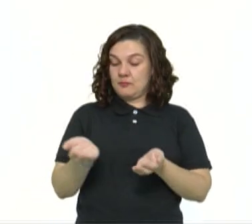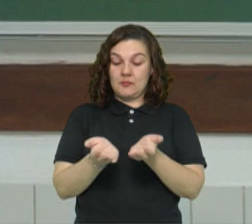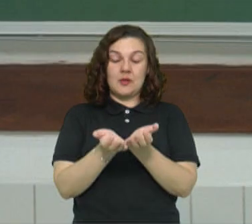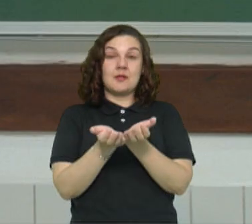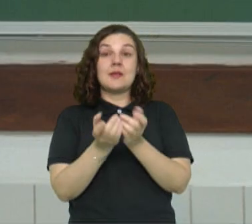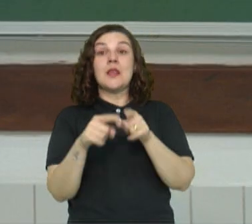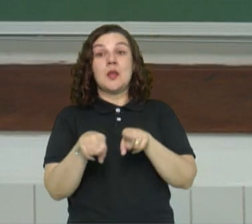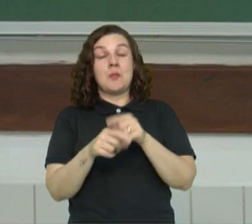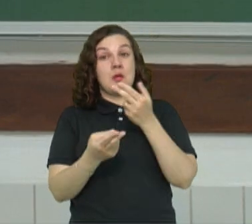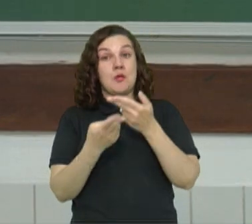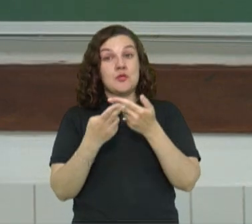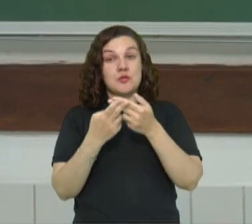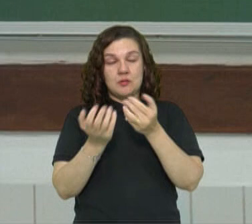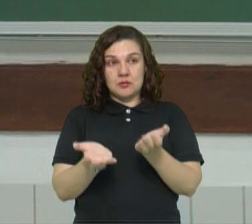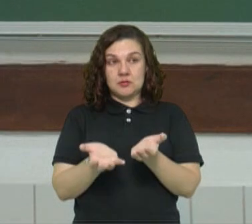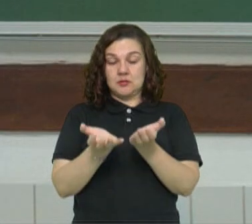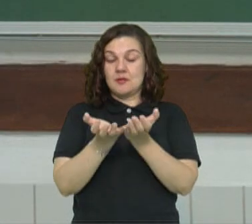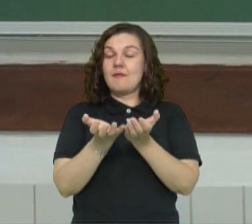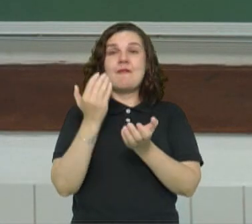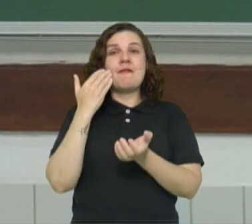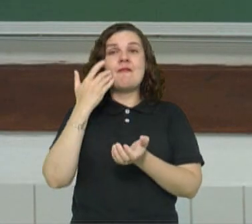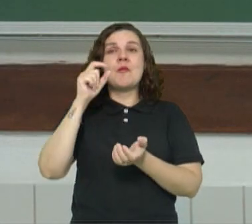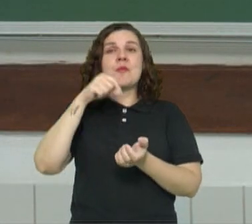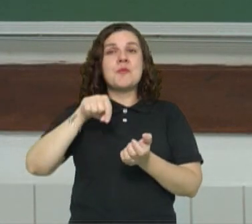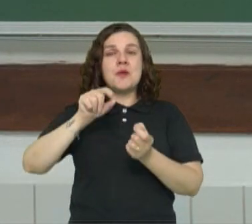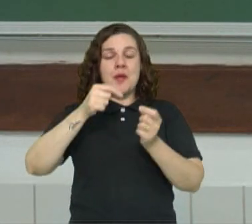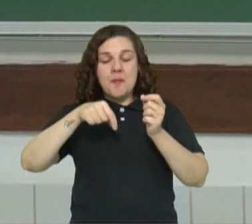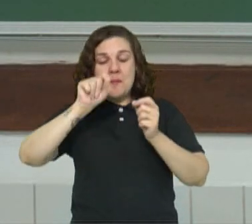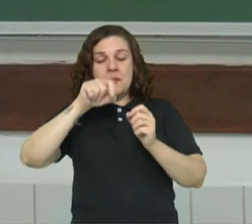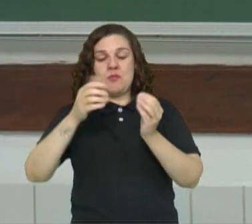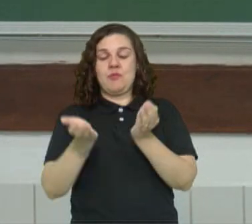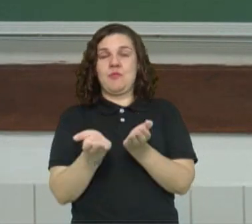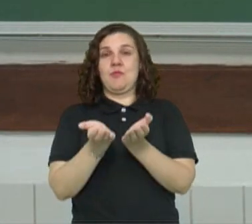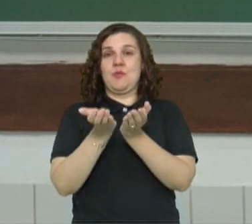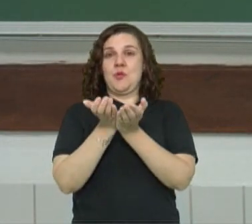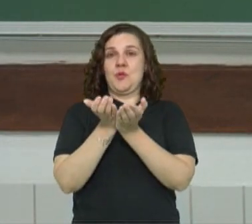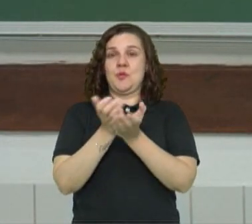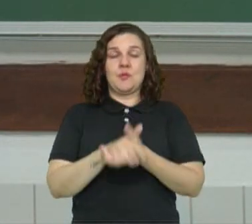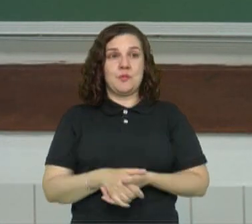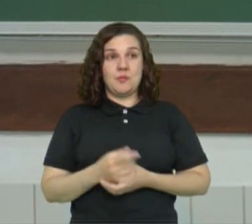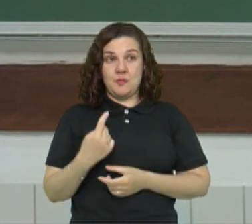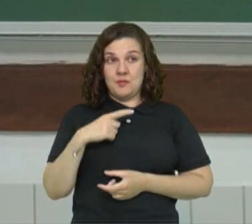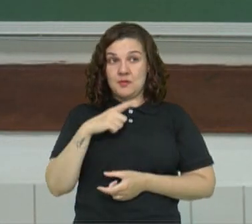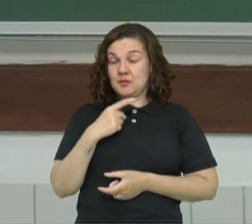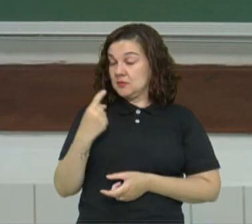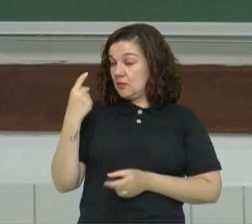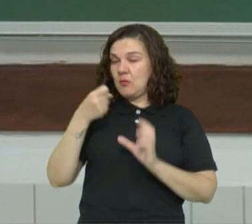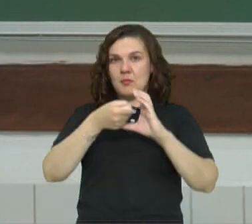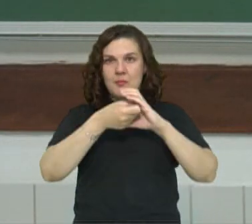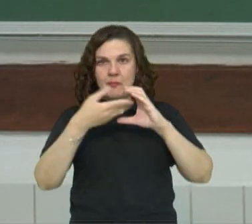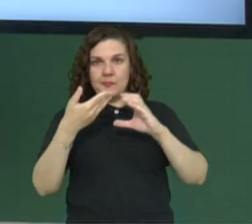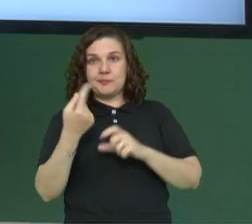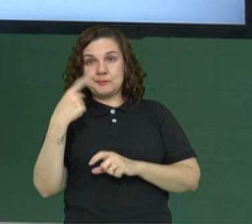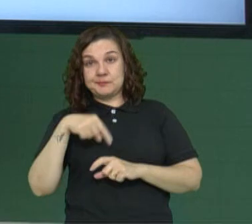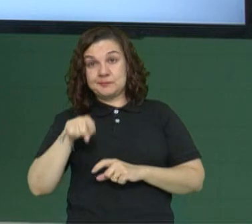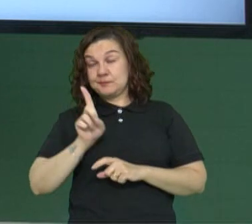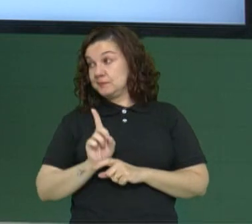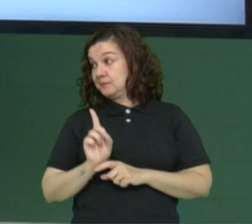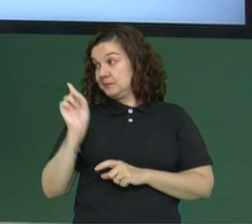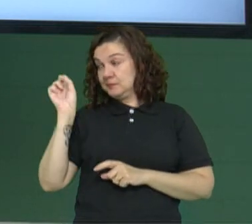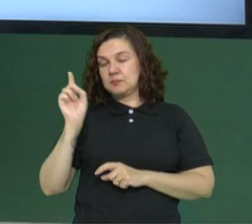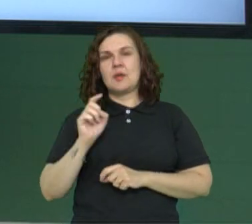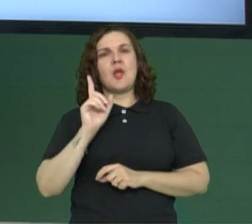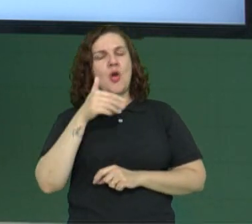Os maias também eram ricos nas pinturas de cerâmicas, então aqui tem algumas características no